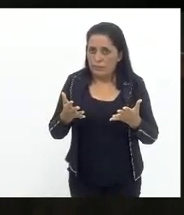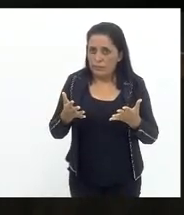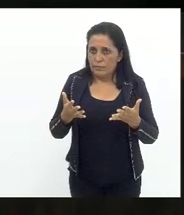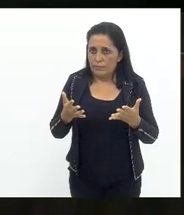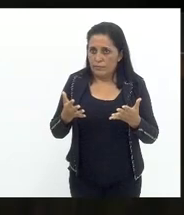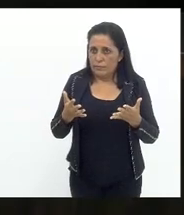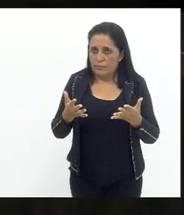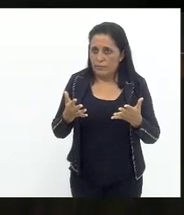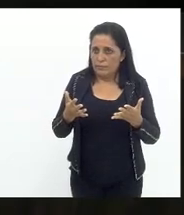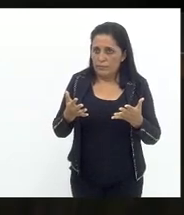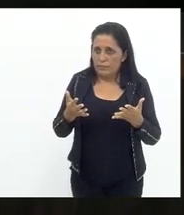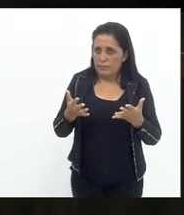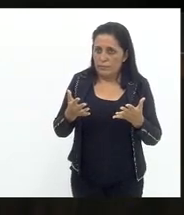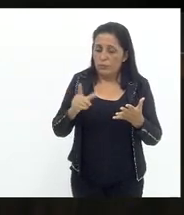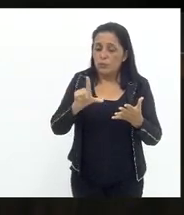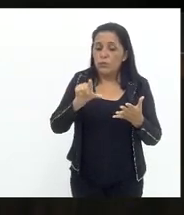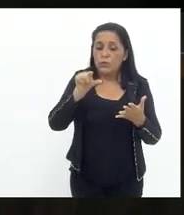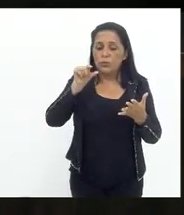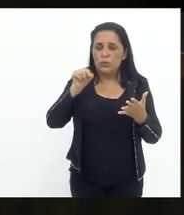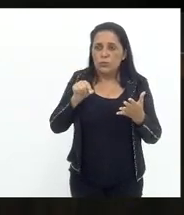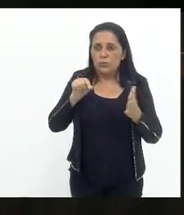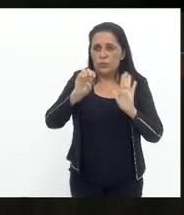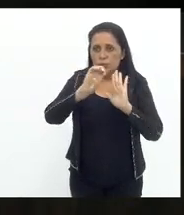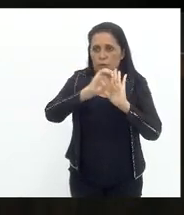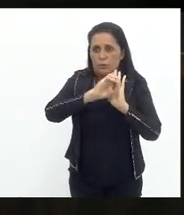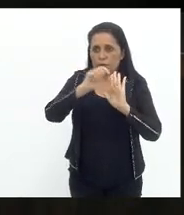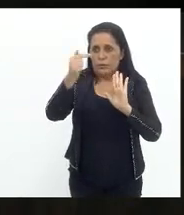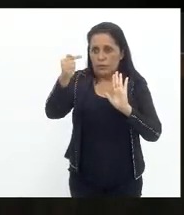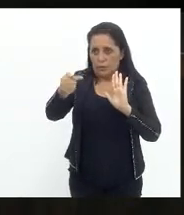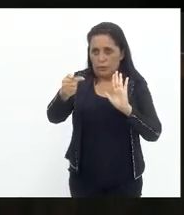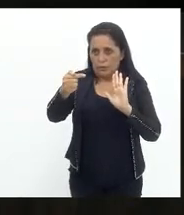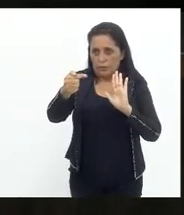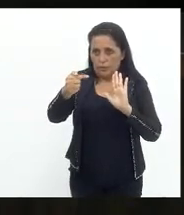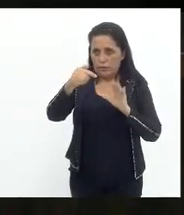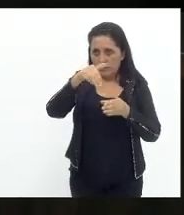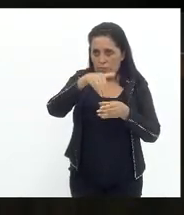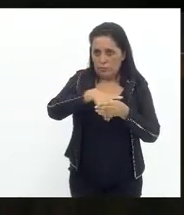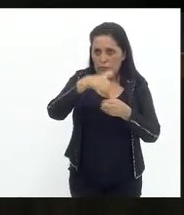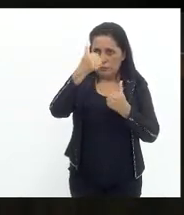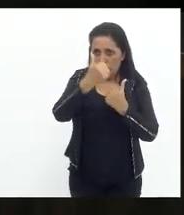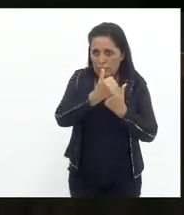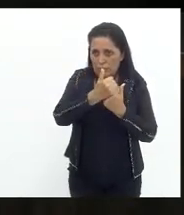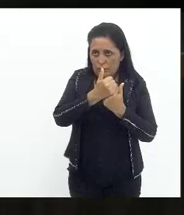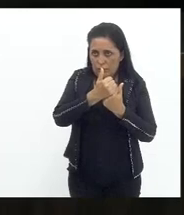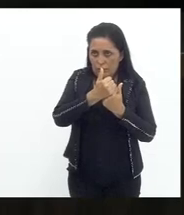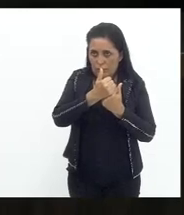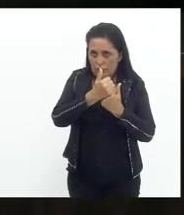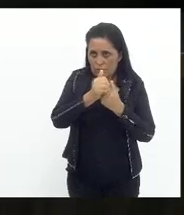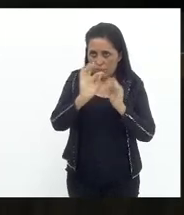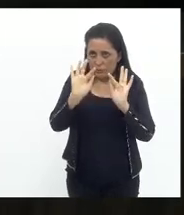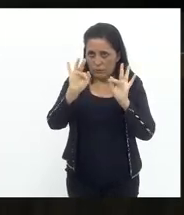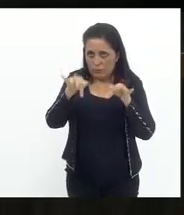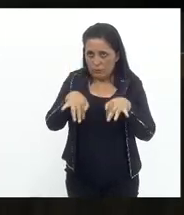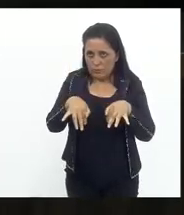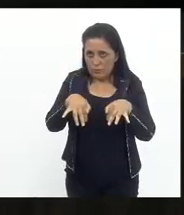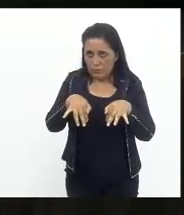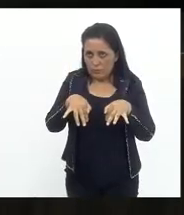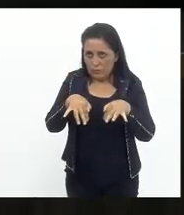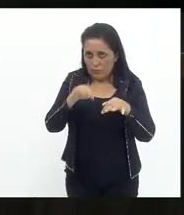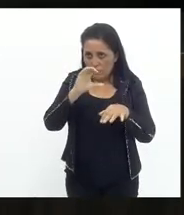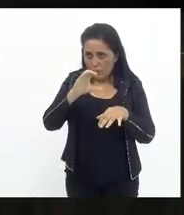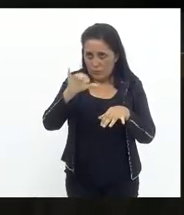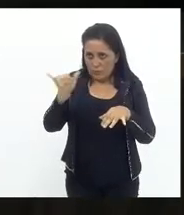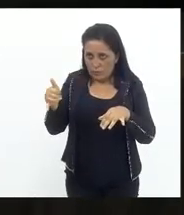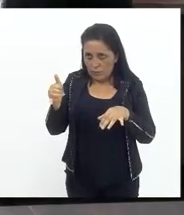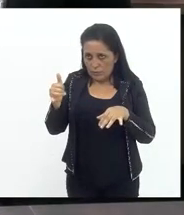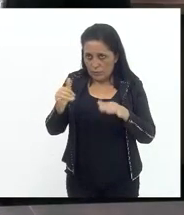o destaque da emenda 7. Então, em votação, substitutivo conforme final da CCJ. Seus que